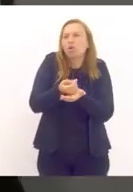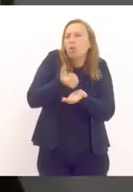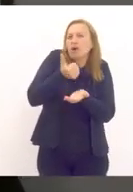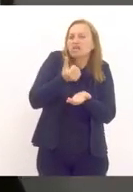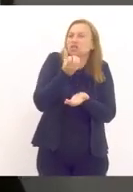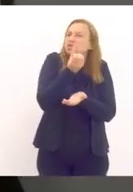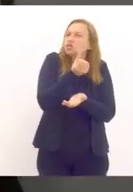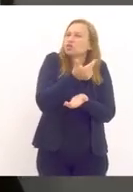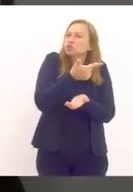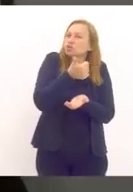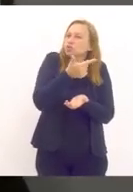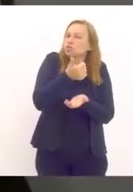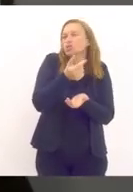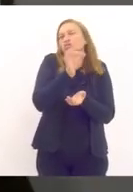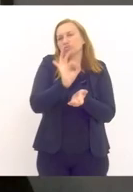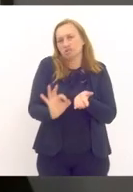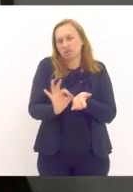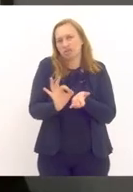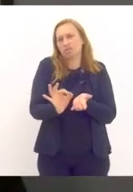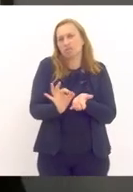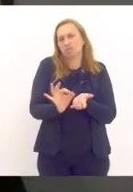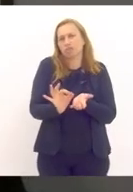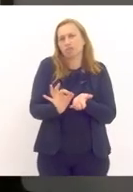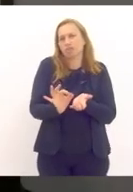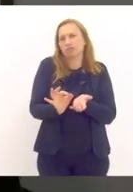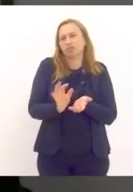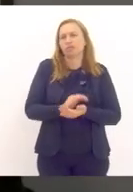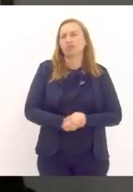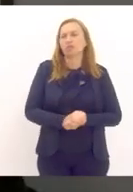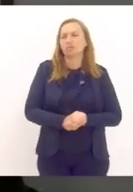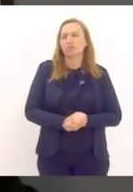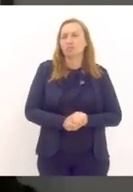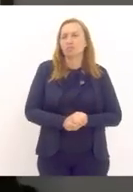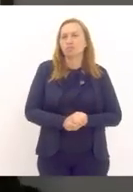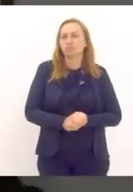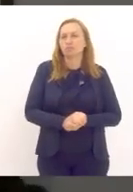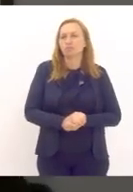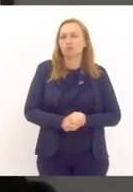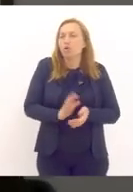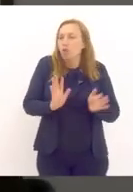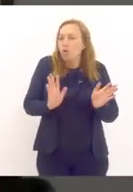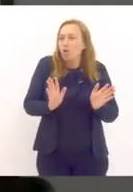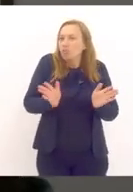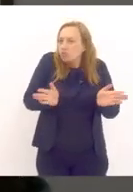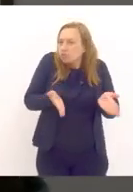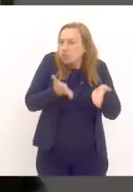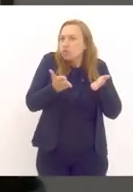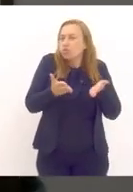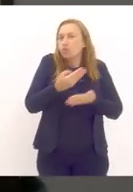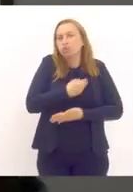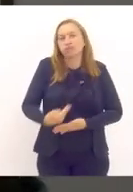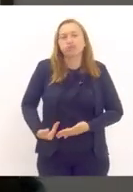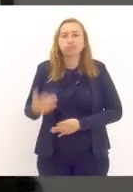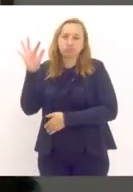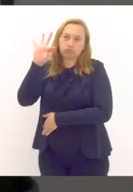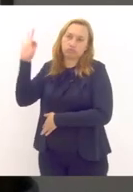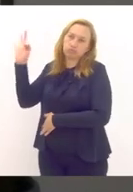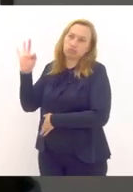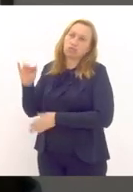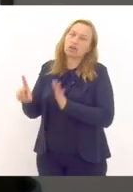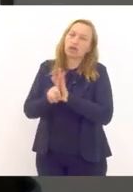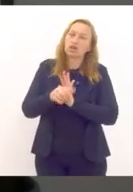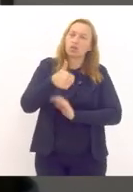ou seja, você tinha uma saída muito grande e isso foi o motivador pelo governo federal das leis